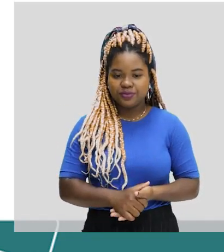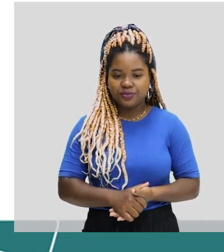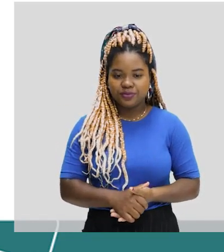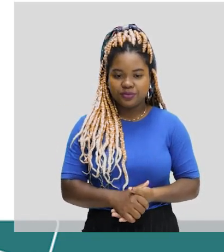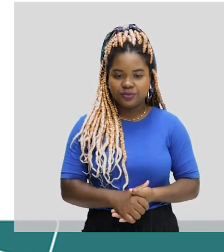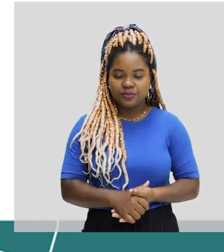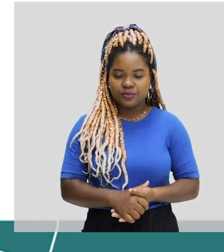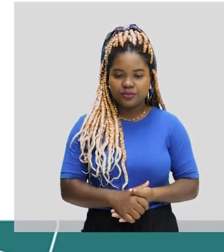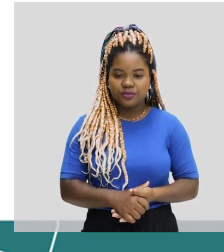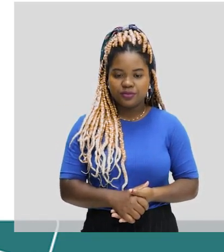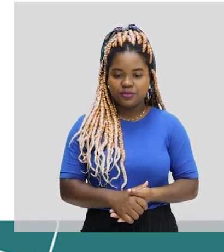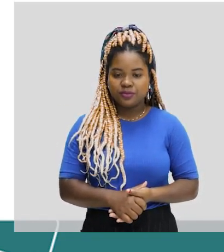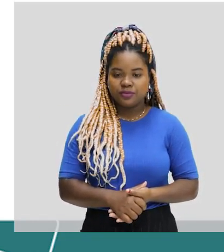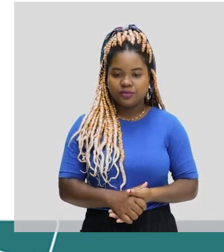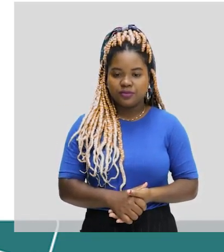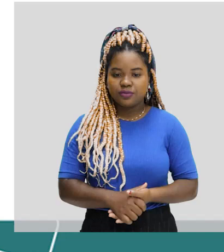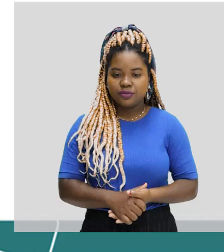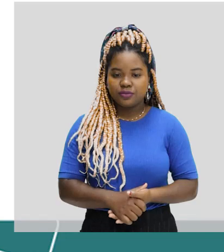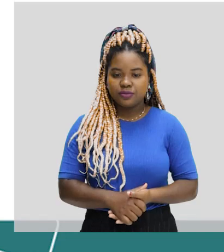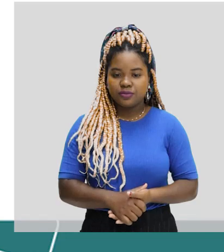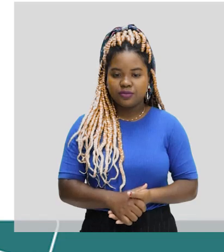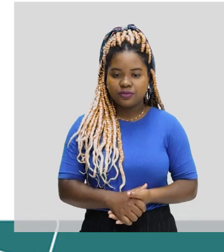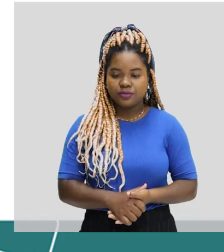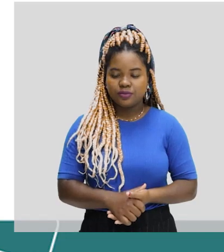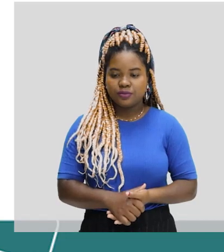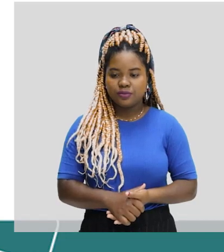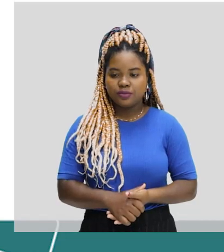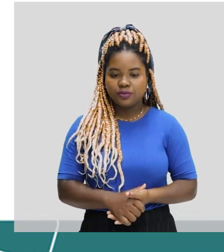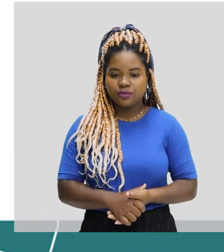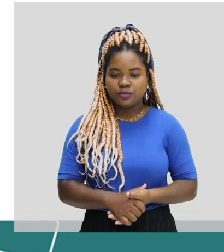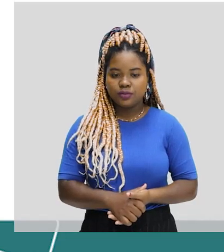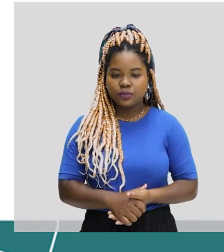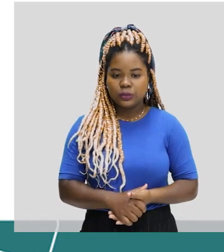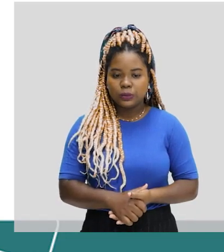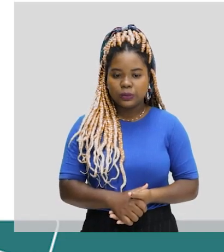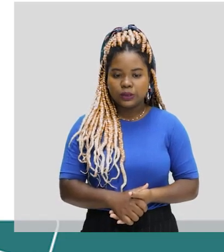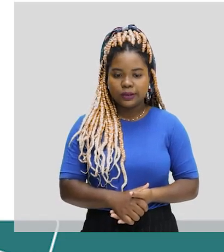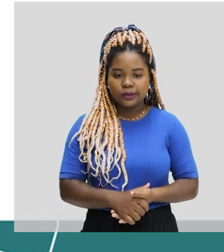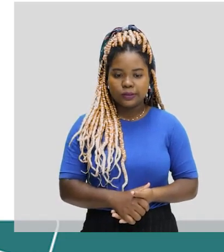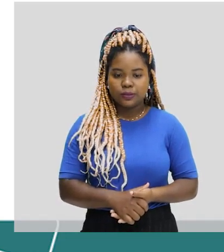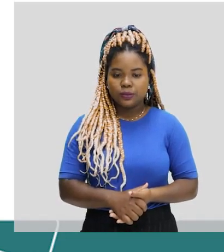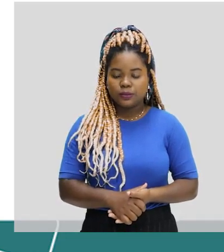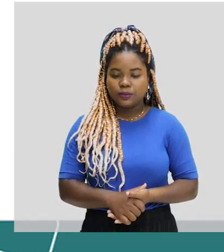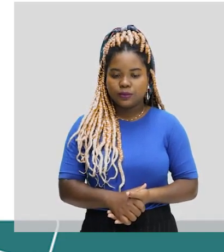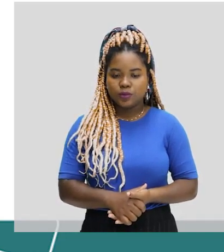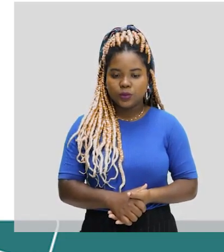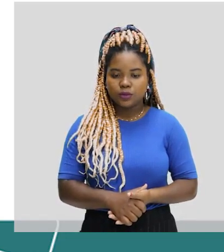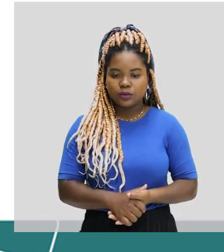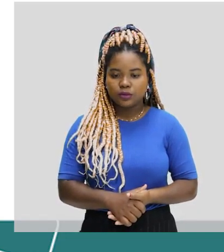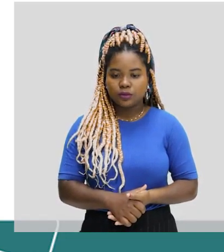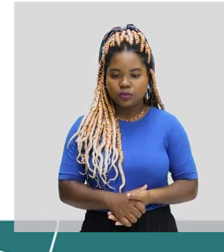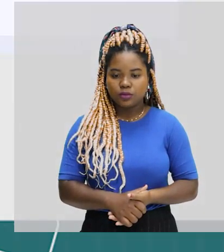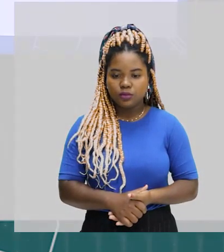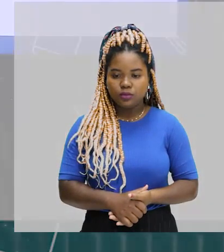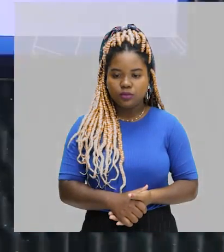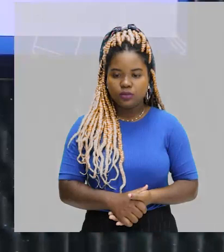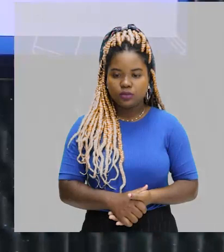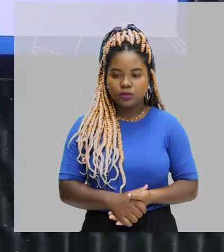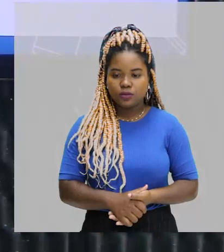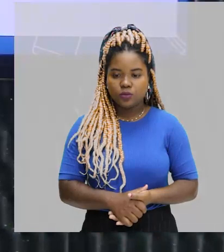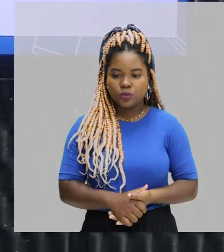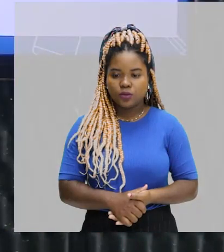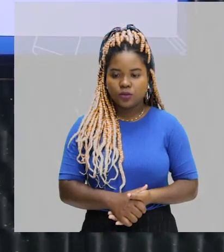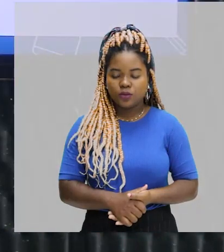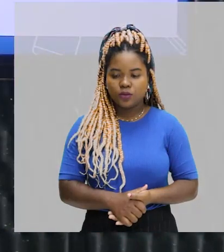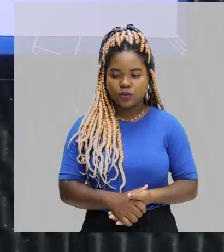de São Luís, nós temos polos no interior. Indique a alternativa que preenche adequadamente as lacunas da frase. Faz anos que o homem se pergunta,